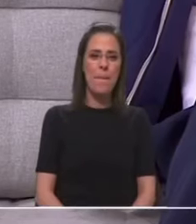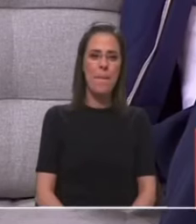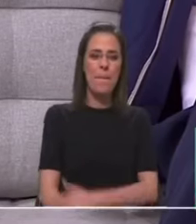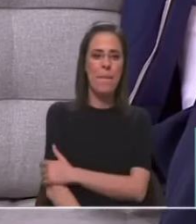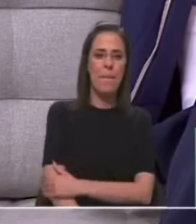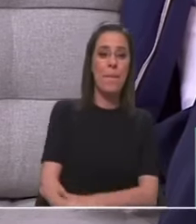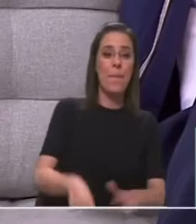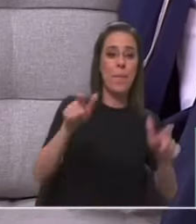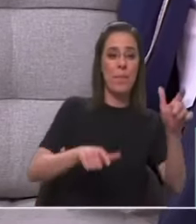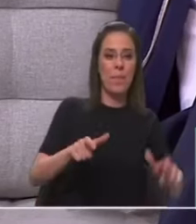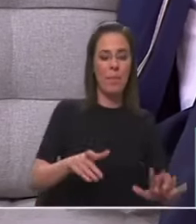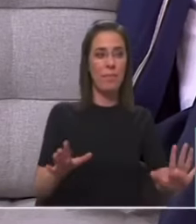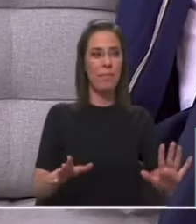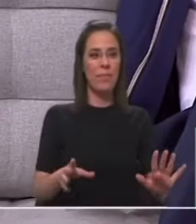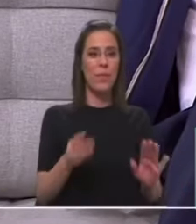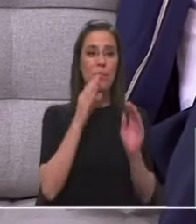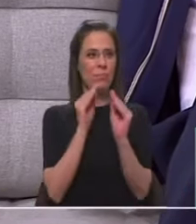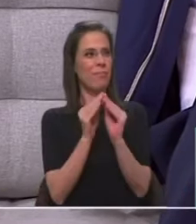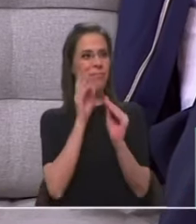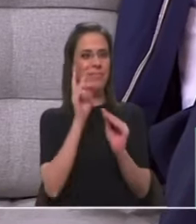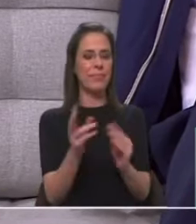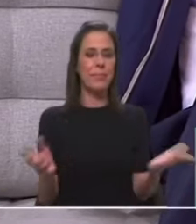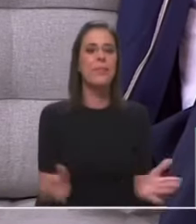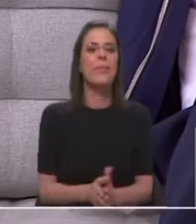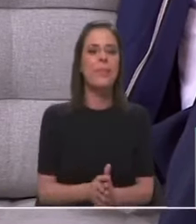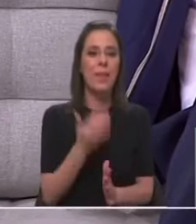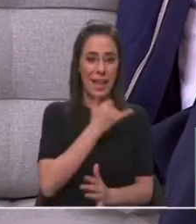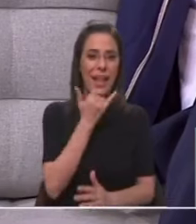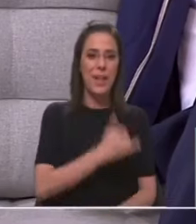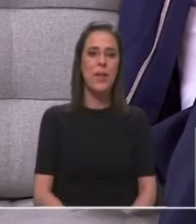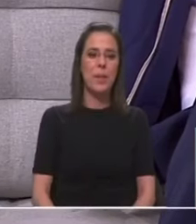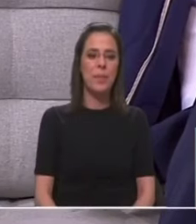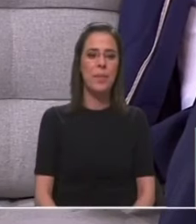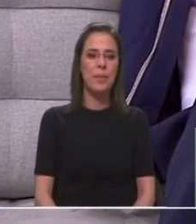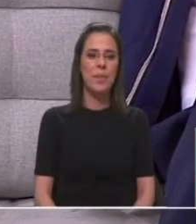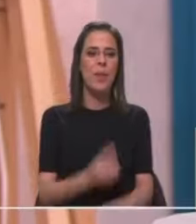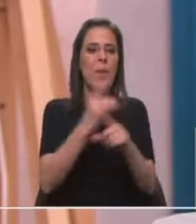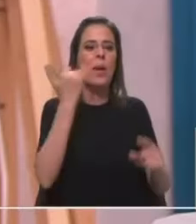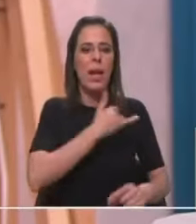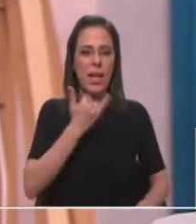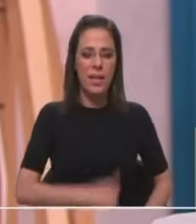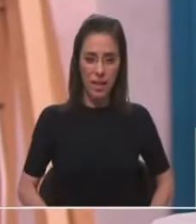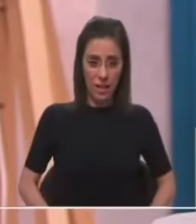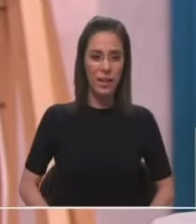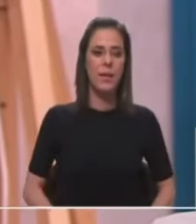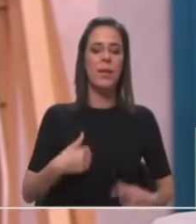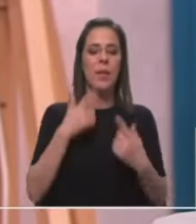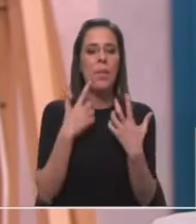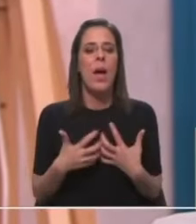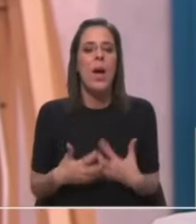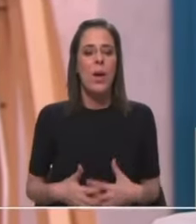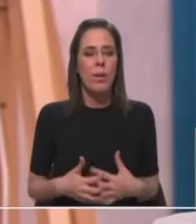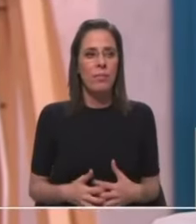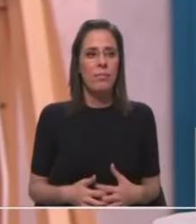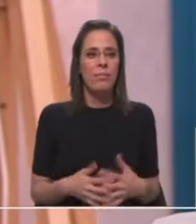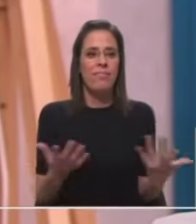O nosso público reagiu ao vosso beijinho. Riram-se, não é? Riram-se. Porquê é que se riram? Eu tenho algumas dúvidas que